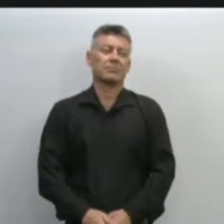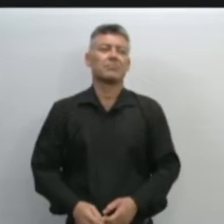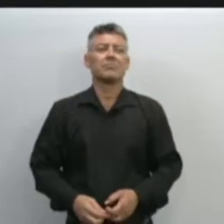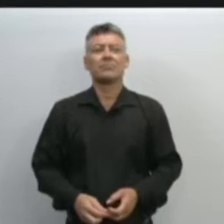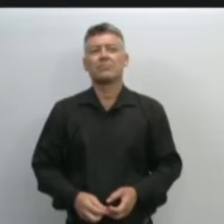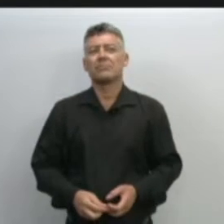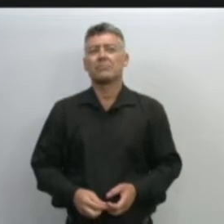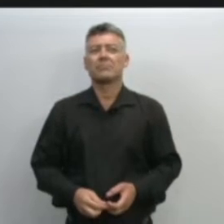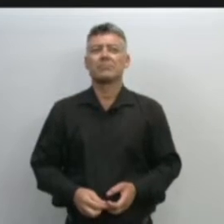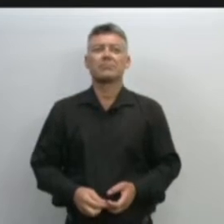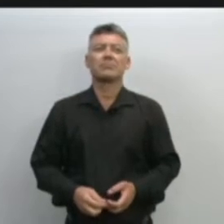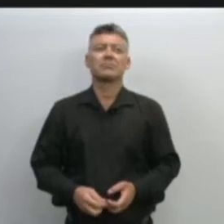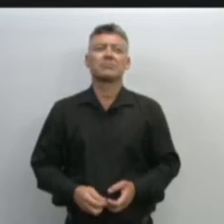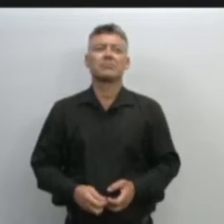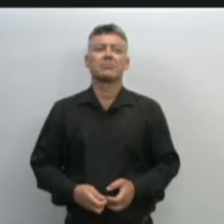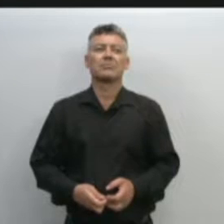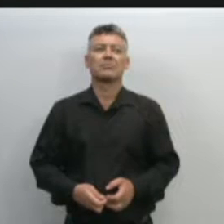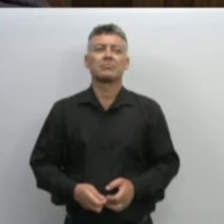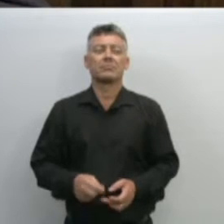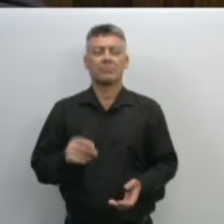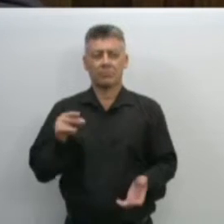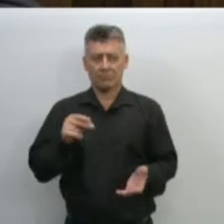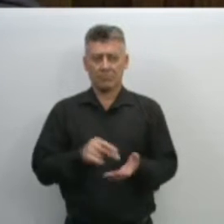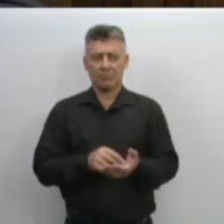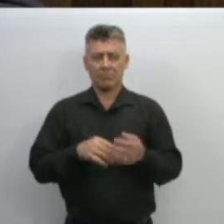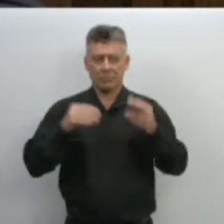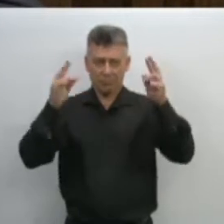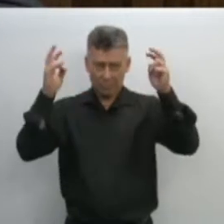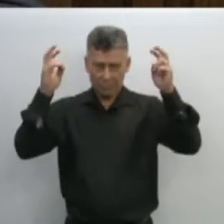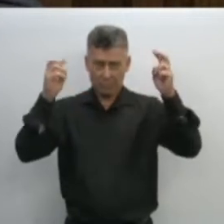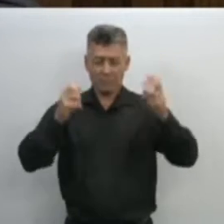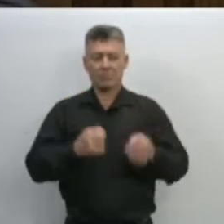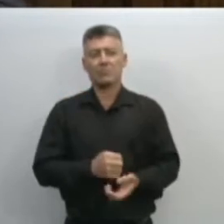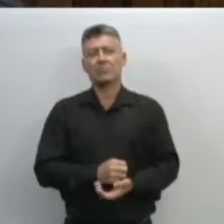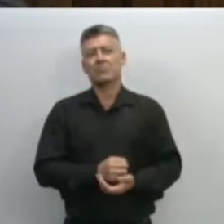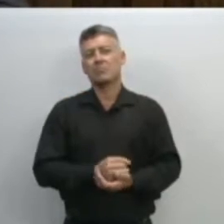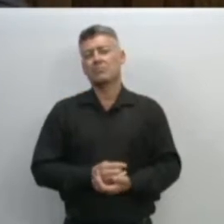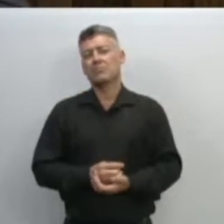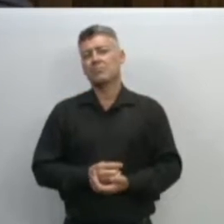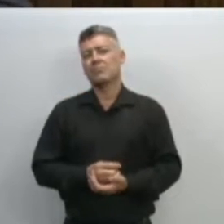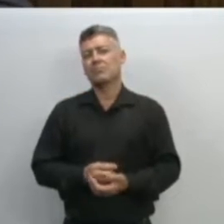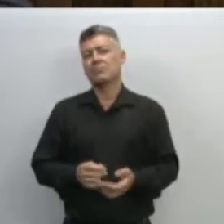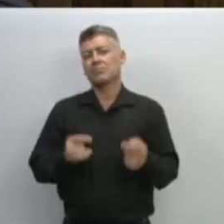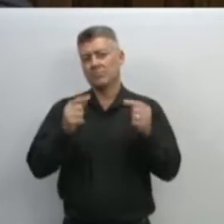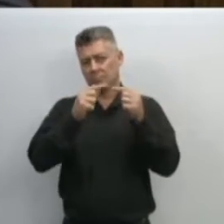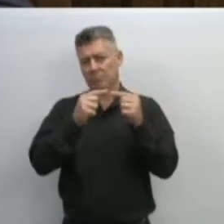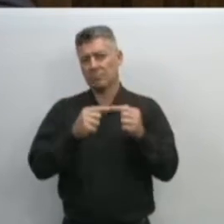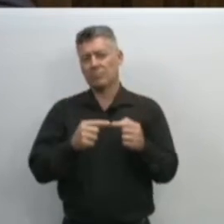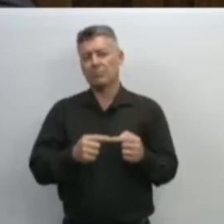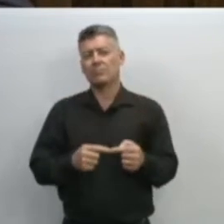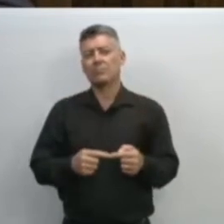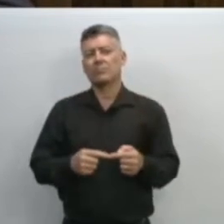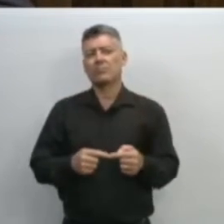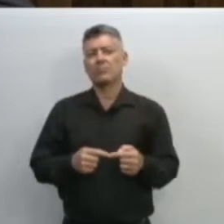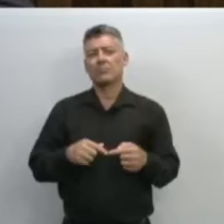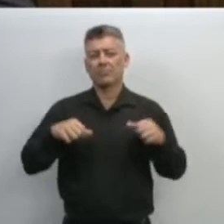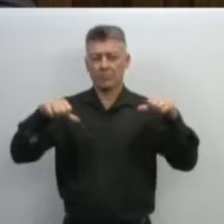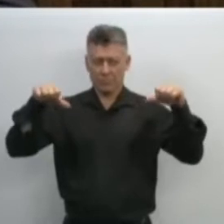Vossa Excelência. De fato, este tema, vereadores, das emendas, é um